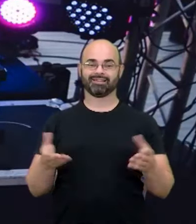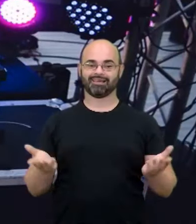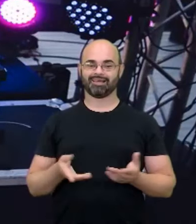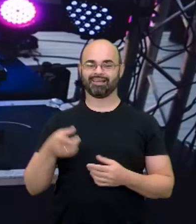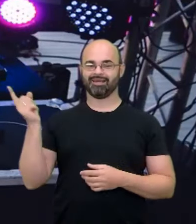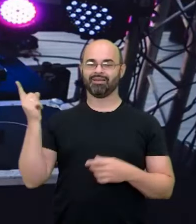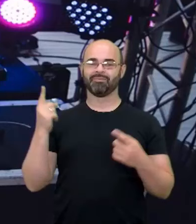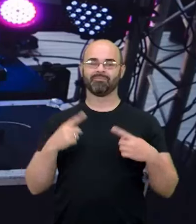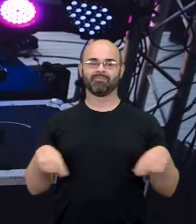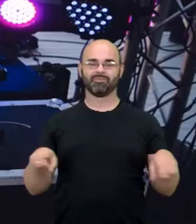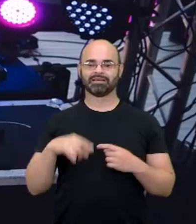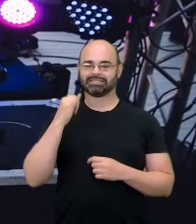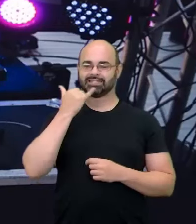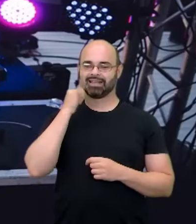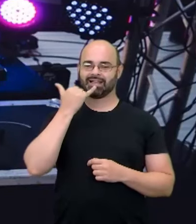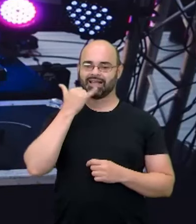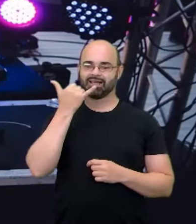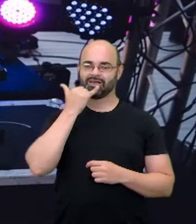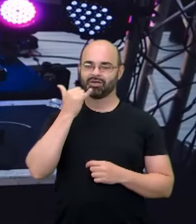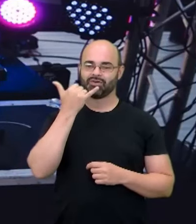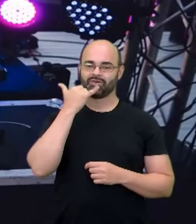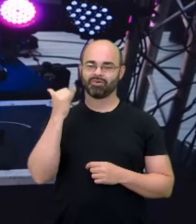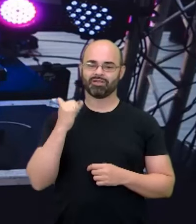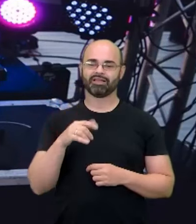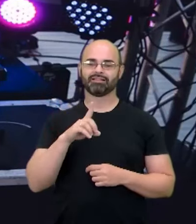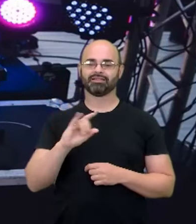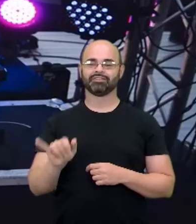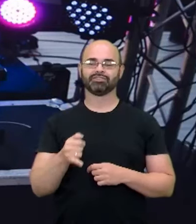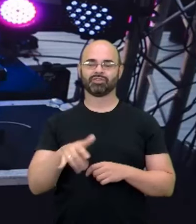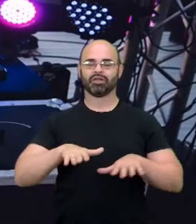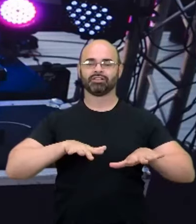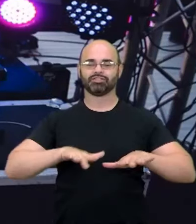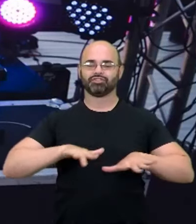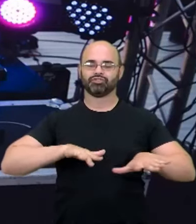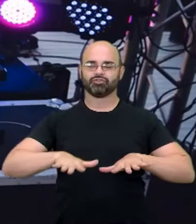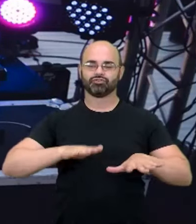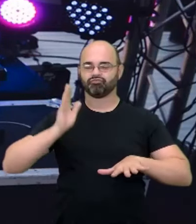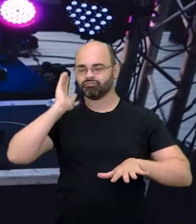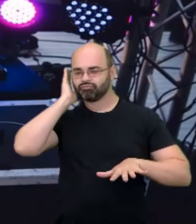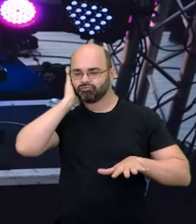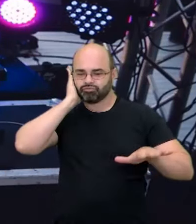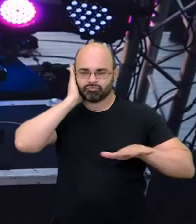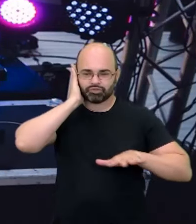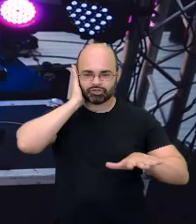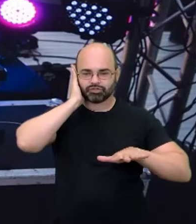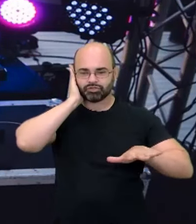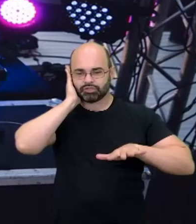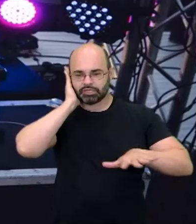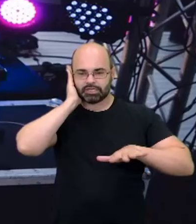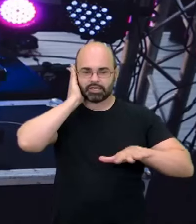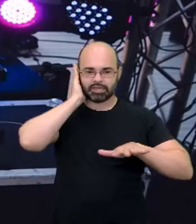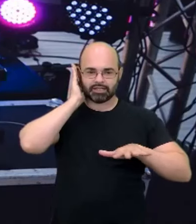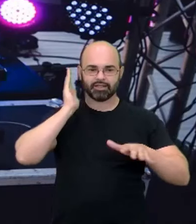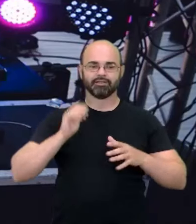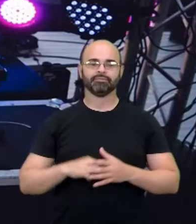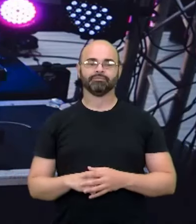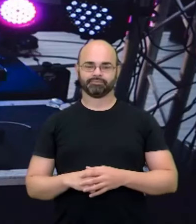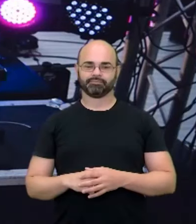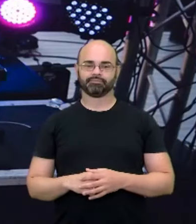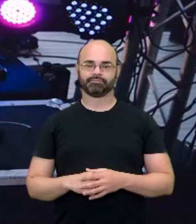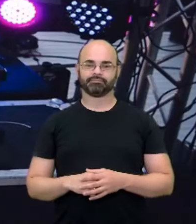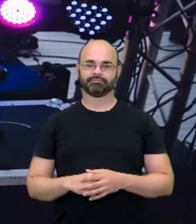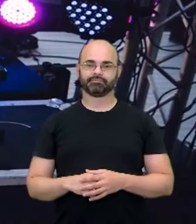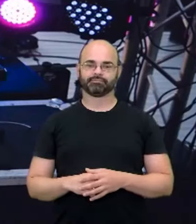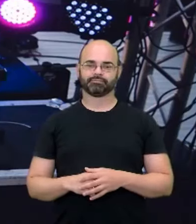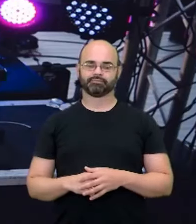as músicas eletrônicas. Nós temos o DJ, nós temos os timbres digitais, o picape que envolve todo o equipamento do DJ. E isso é